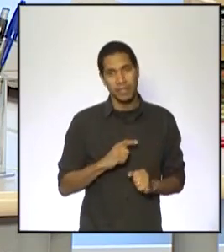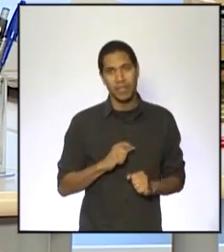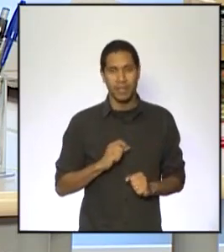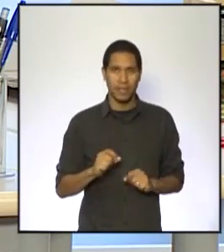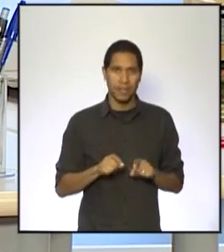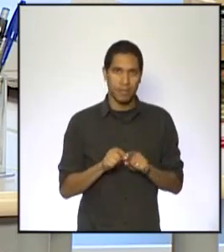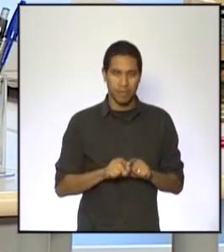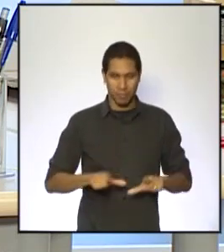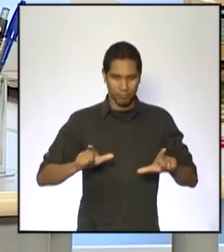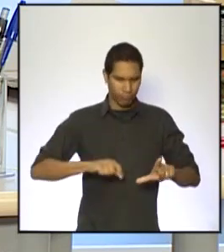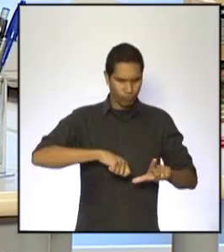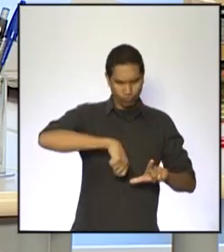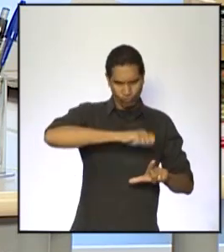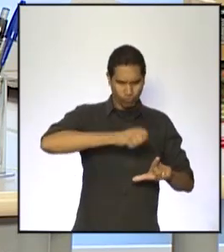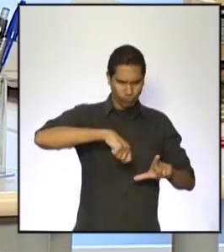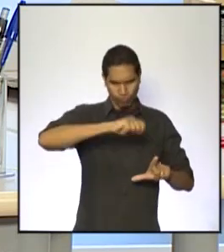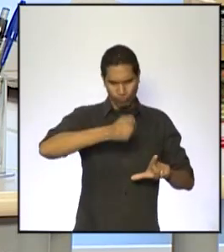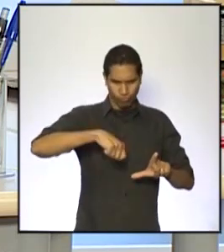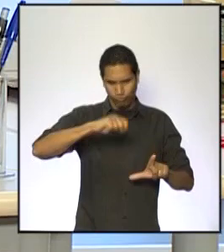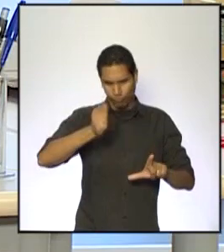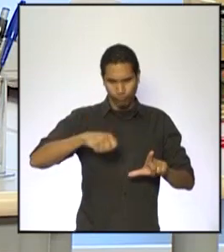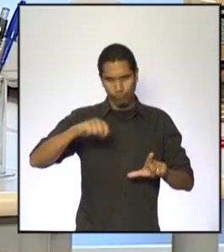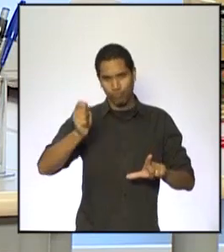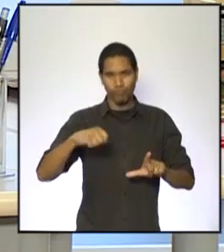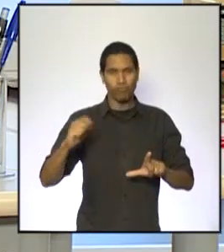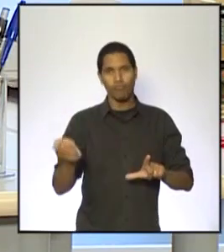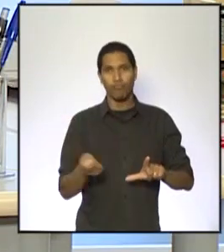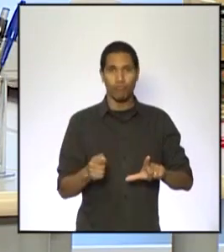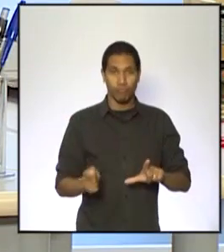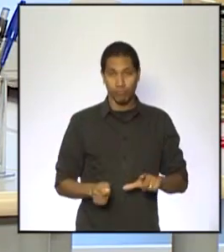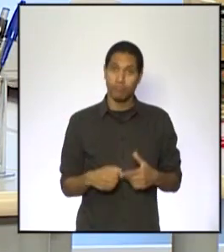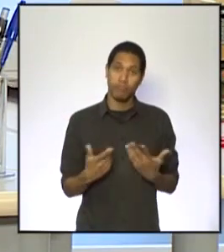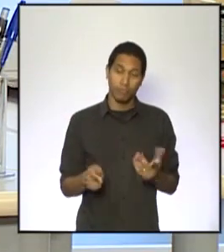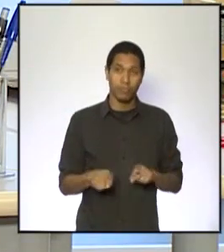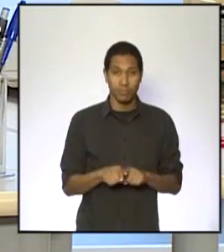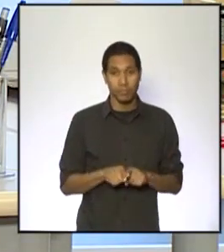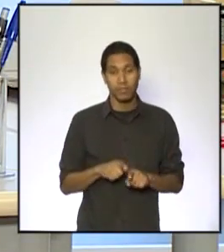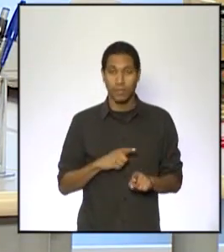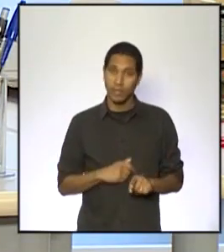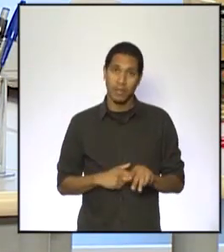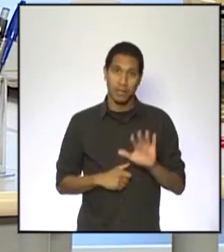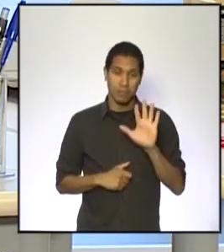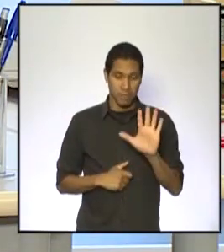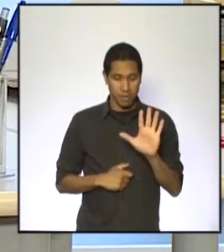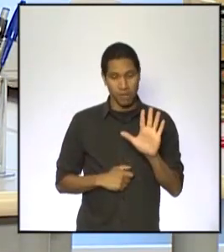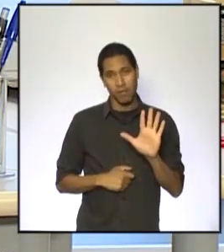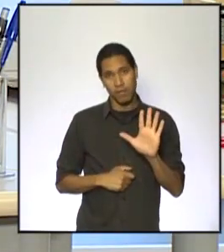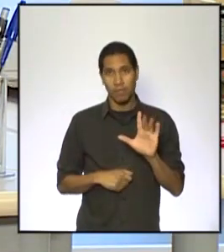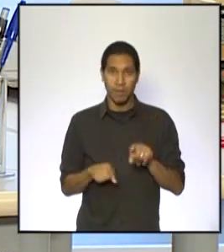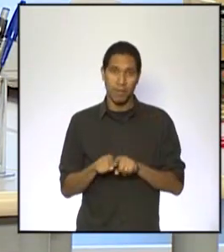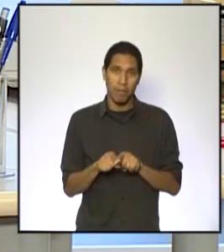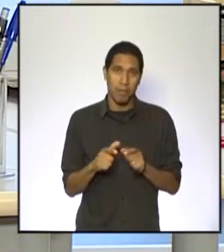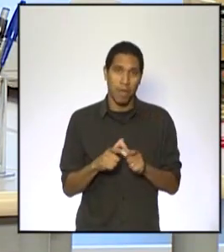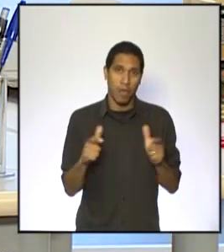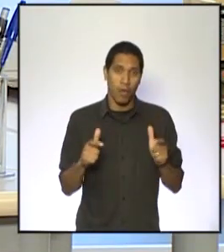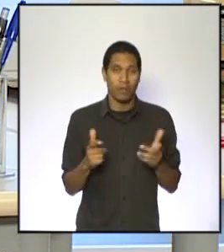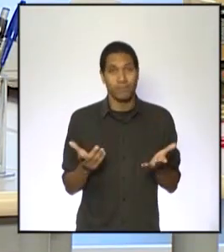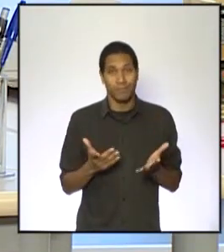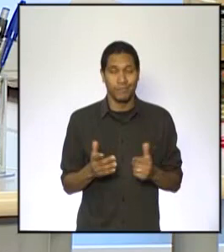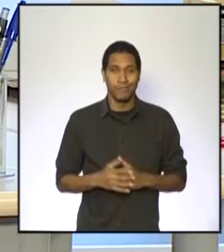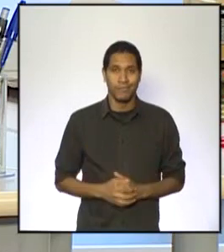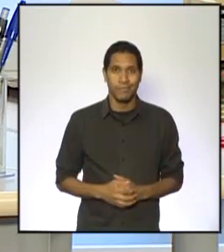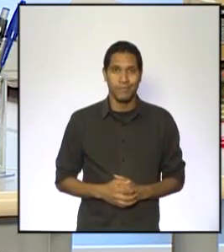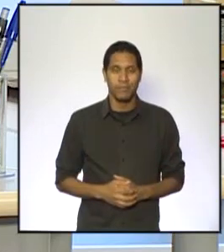mão de vocês, até para ela sair um pouco maior do que a mão original de vocês. Quero